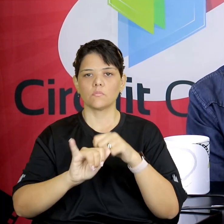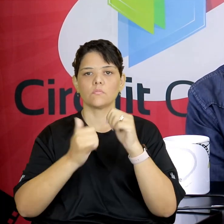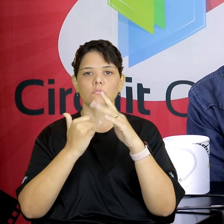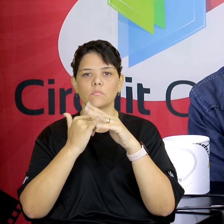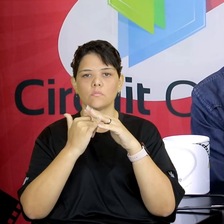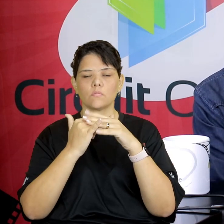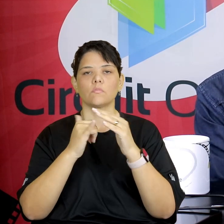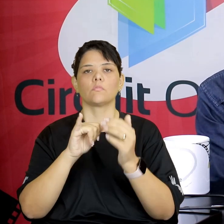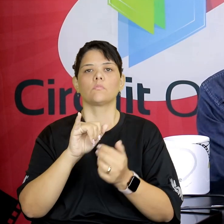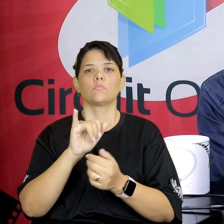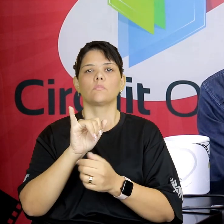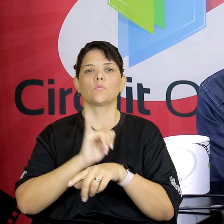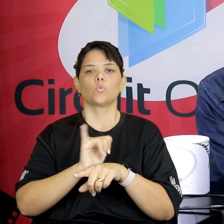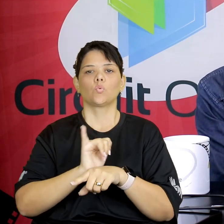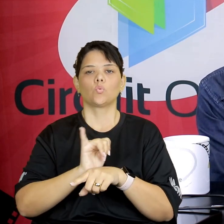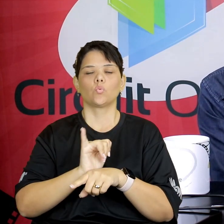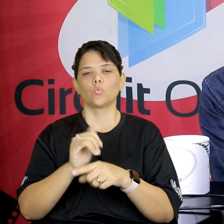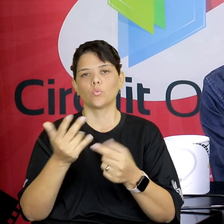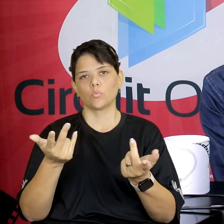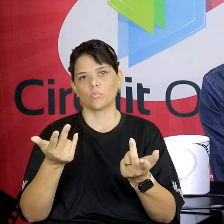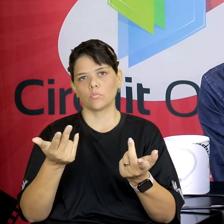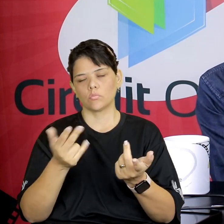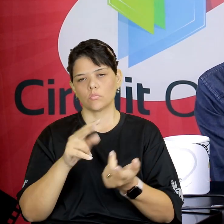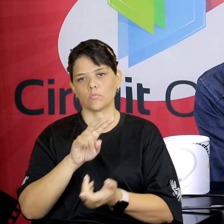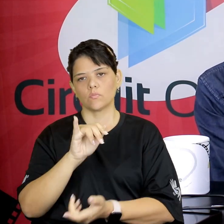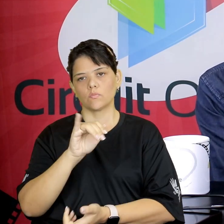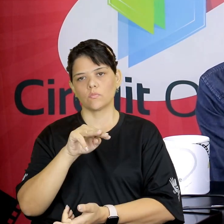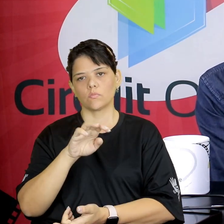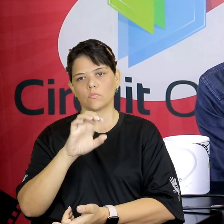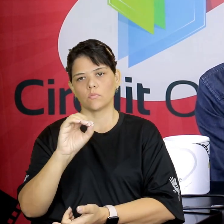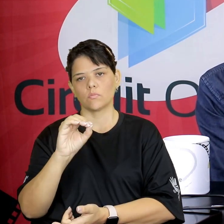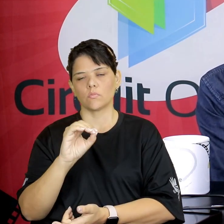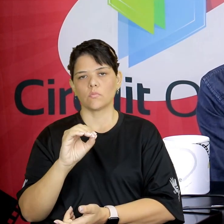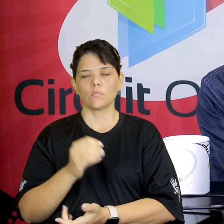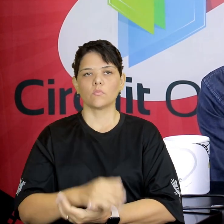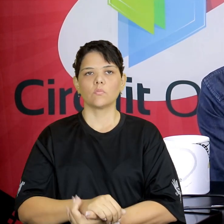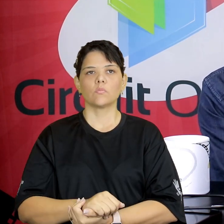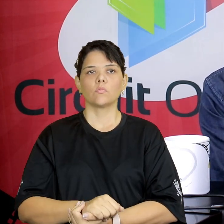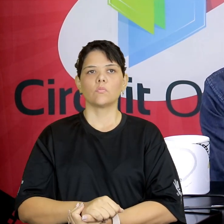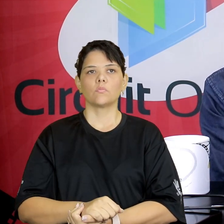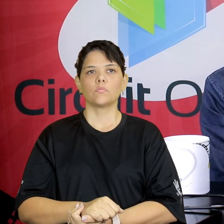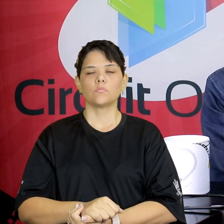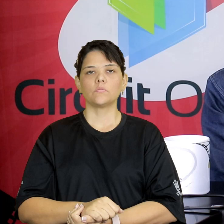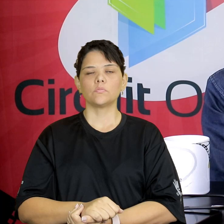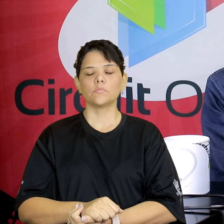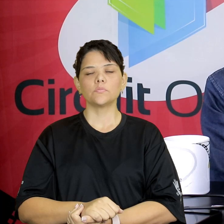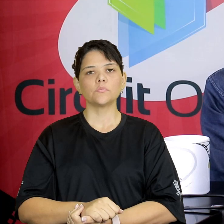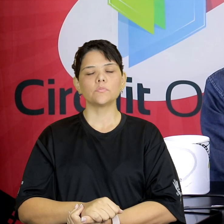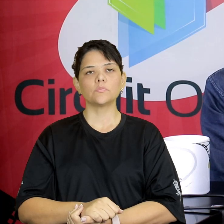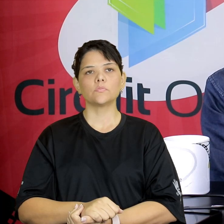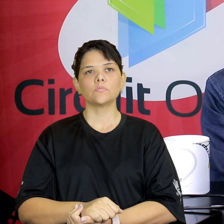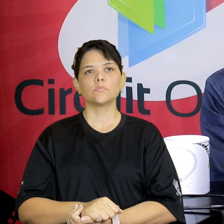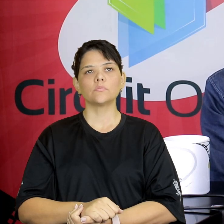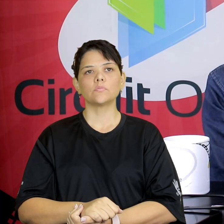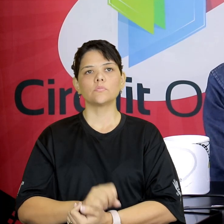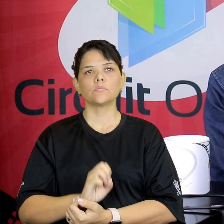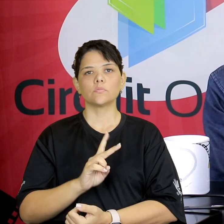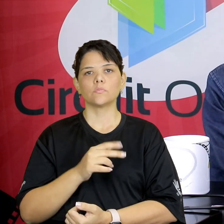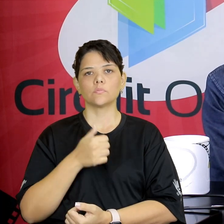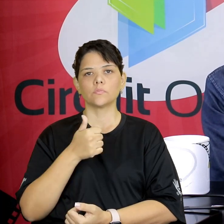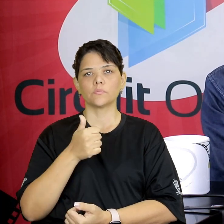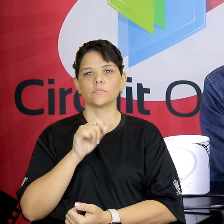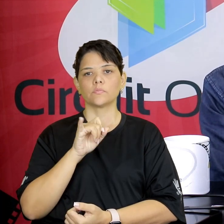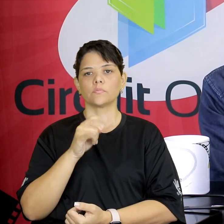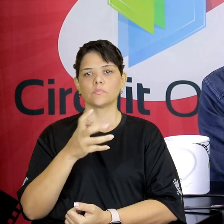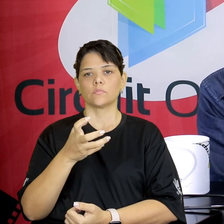Vimeo, barra qualquer plataforma de disponibilizar vídeo mesmo. E é isso. E se vocês